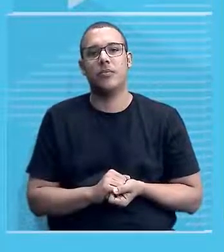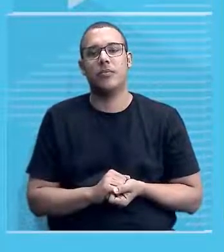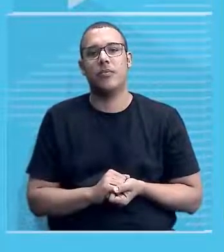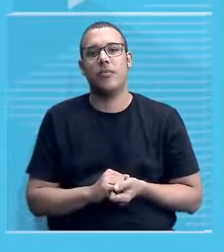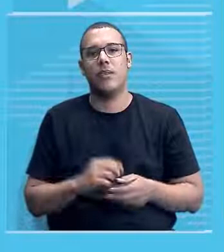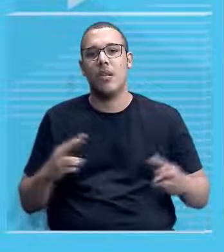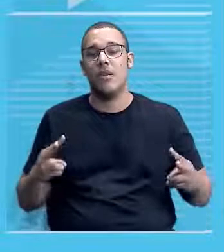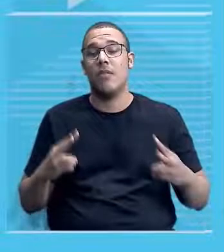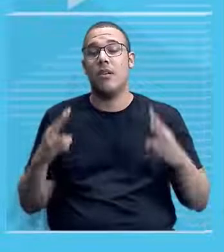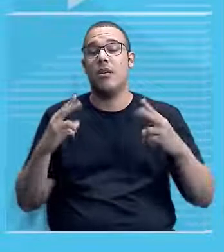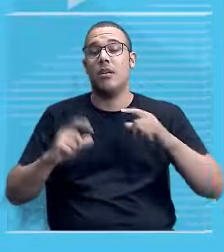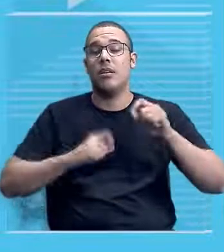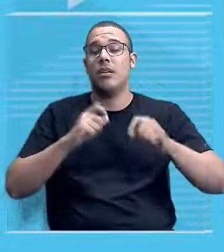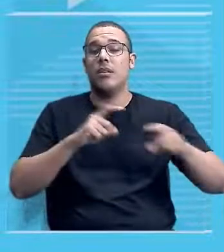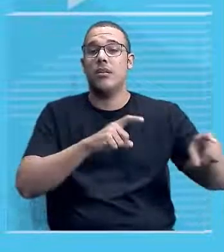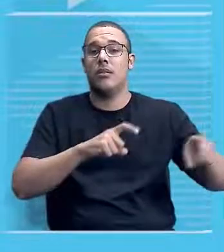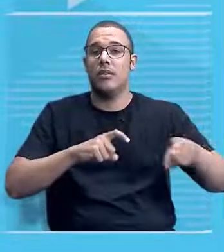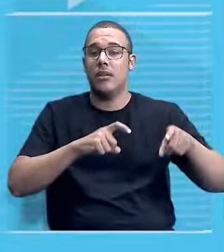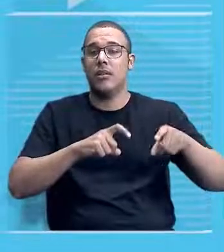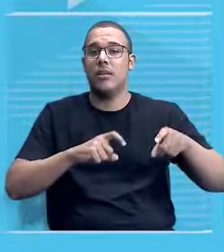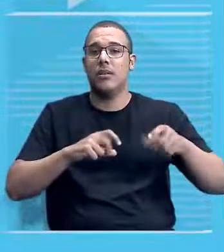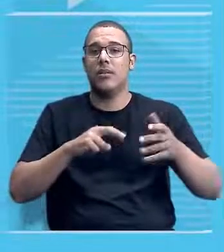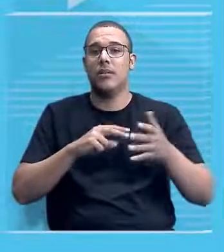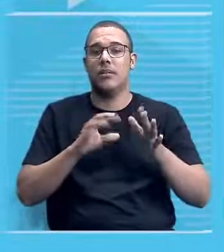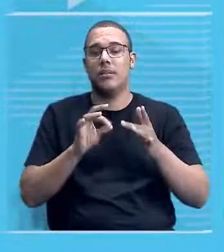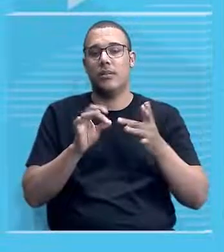valoriza o campo é o arcadismo